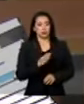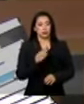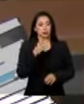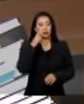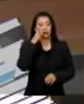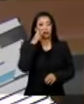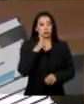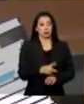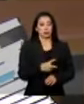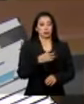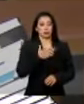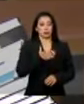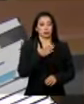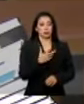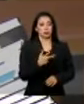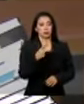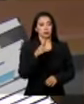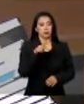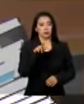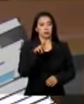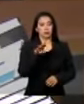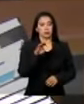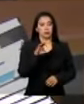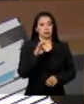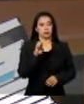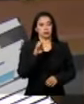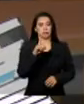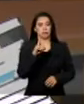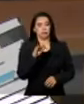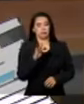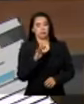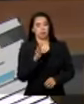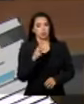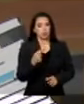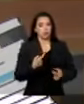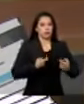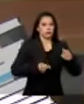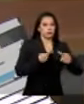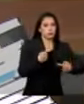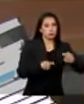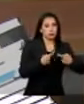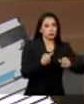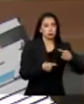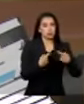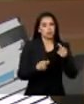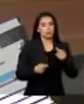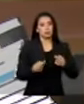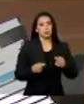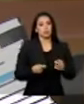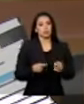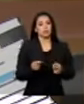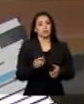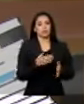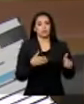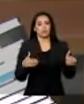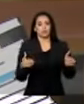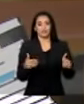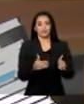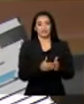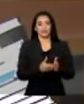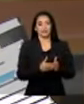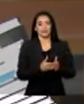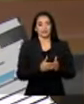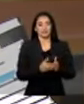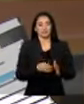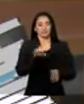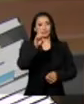precedente, considerada a carência de prévio debate com entidades e profissionais atuantes na esfera do